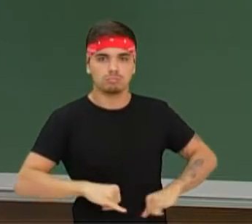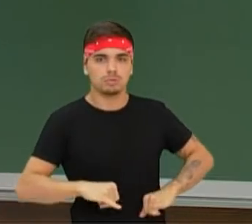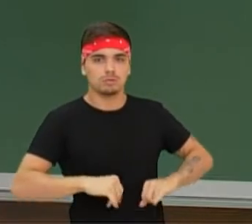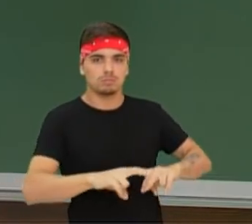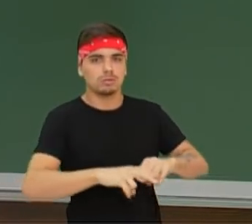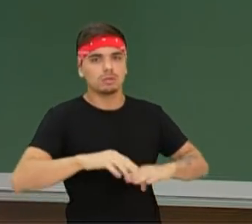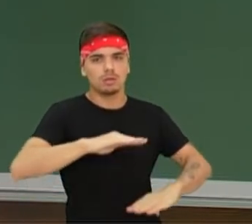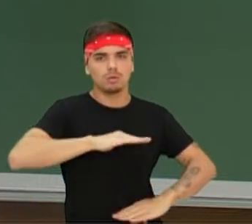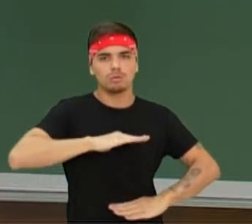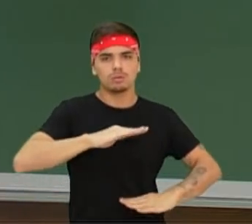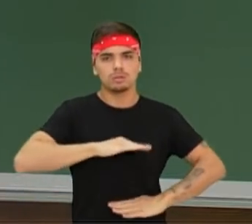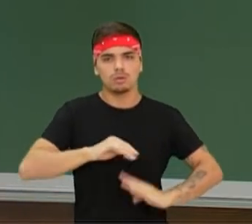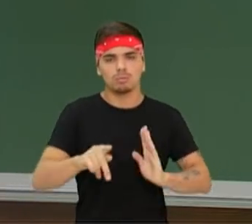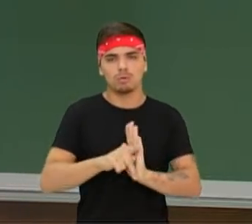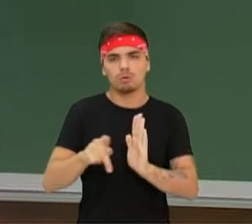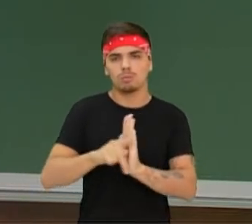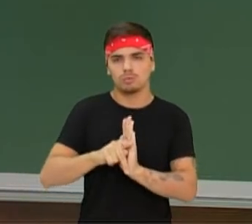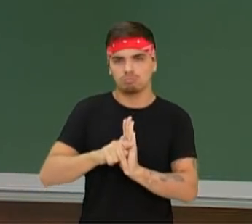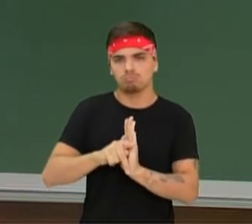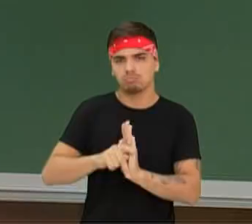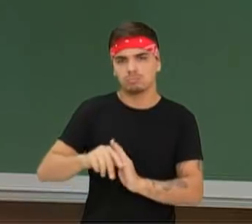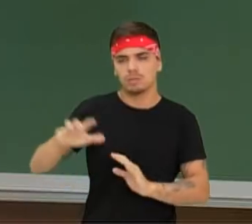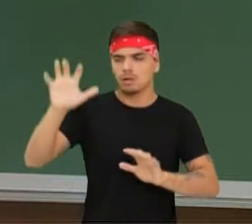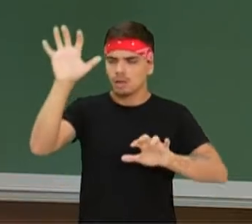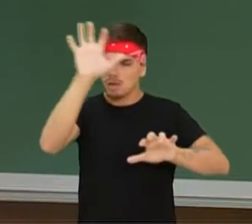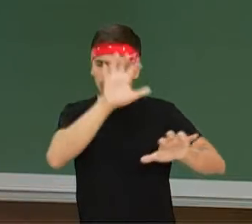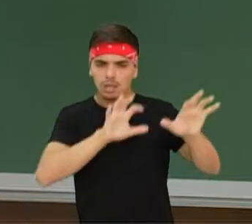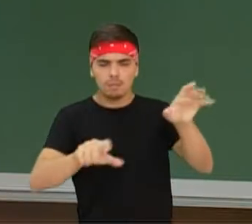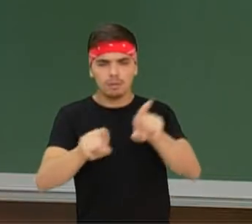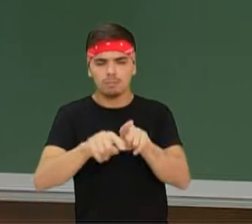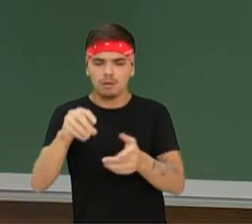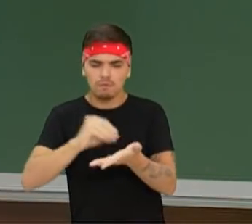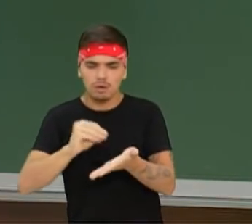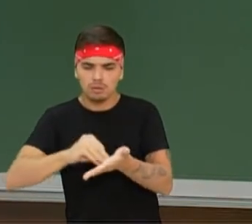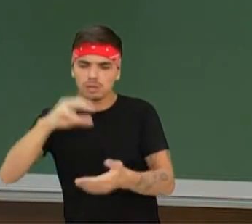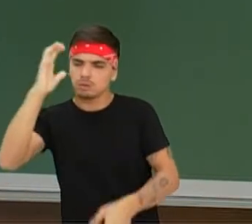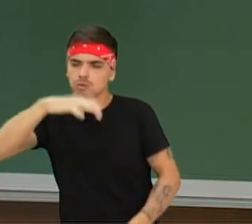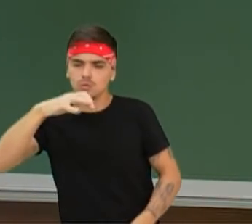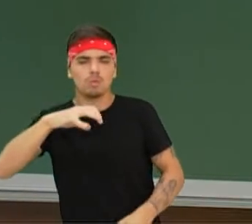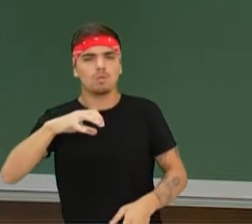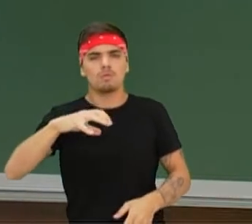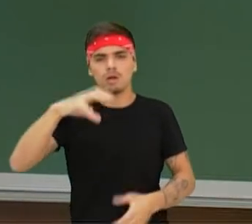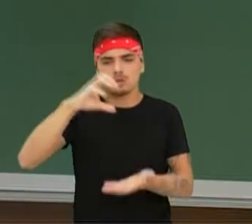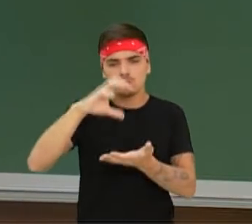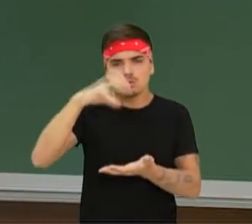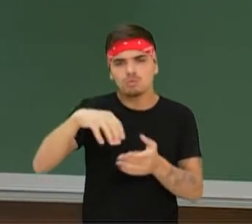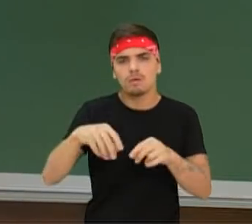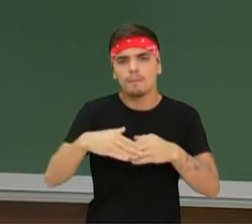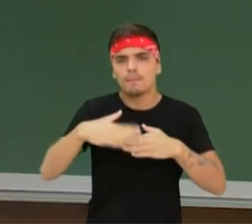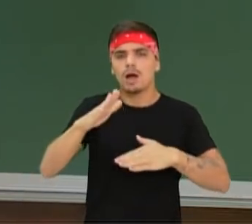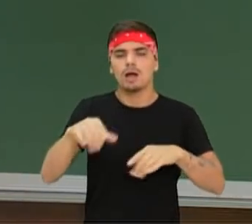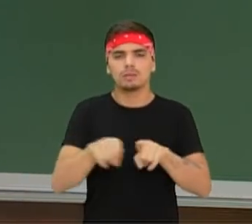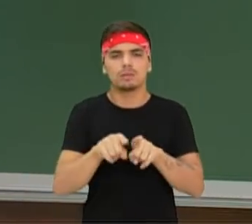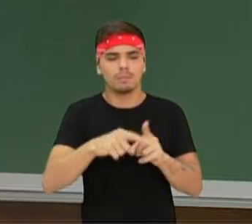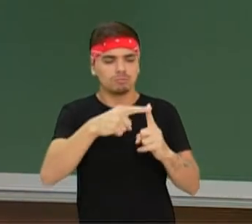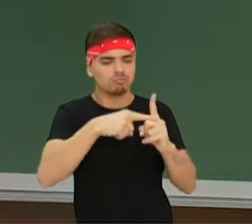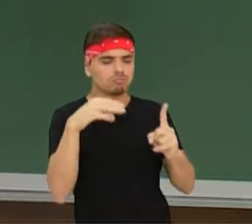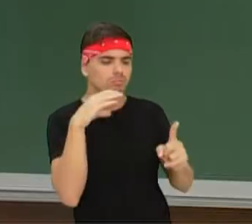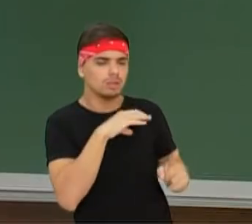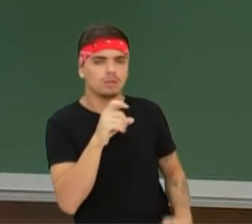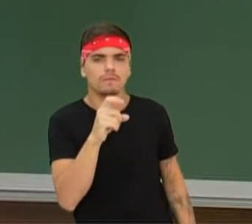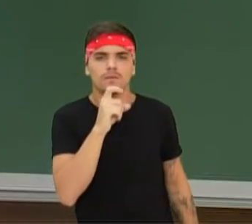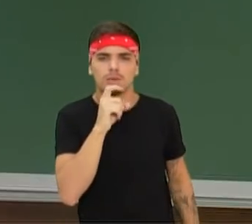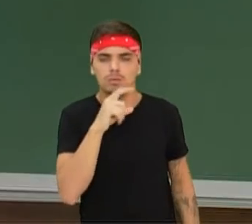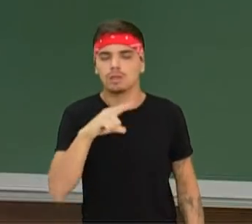condição climática, muita chuva, pouca chuva, temperatura muito alta, temperatura muito fria, isso traz